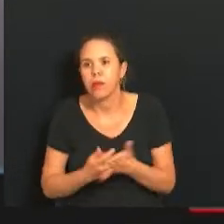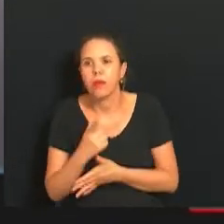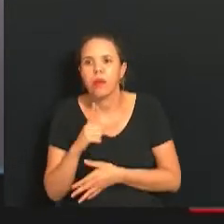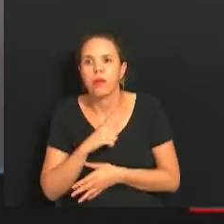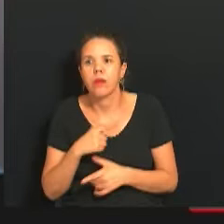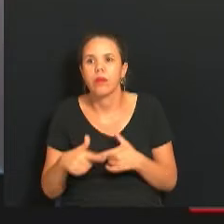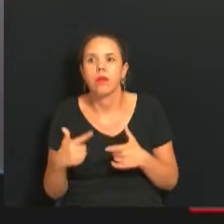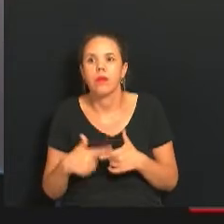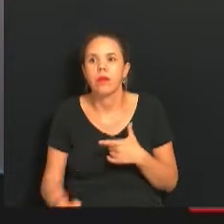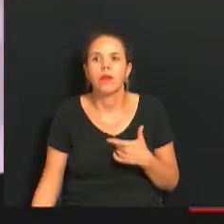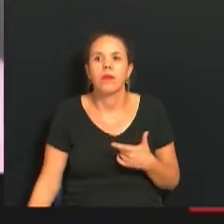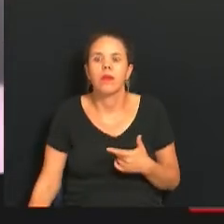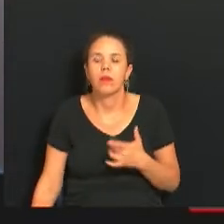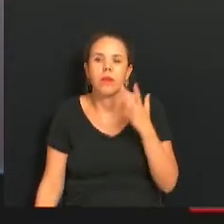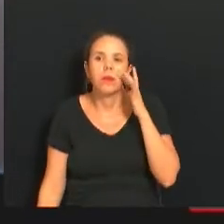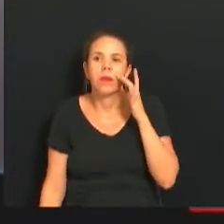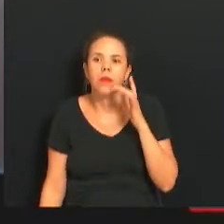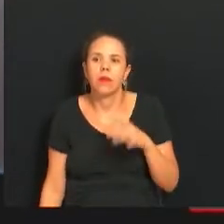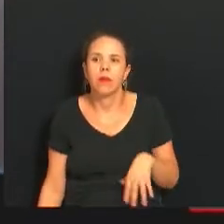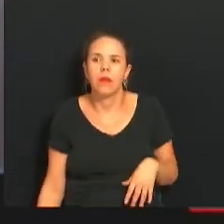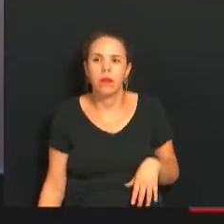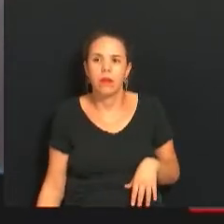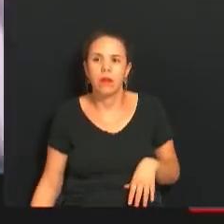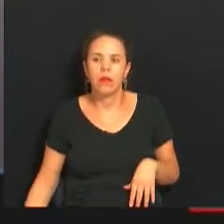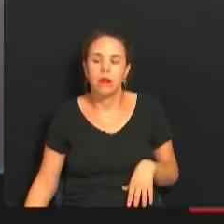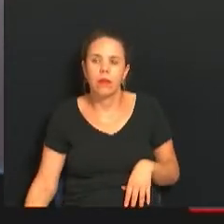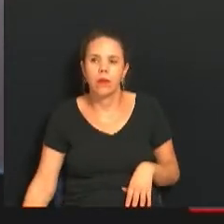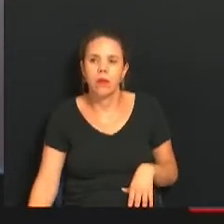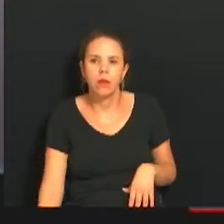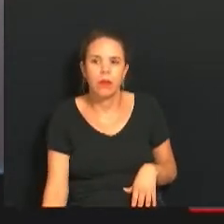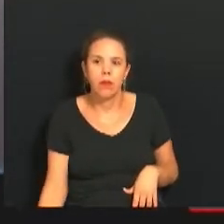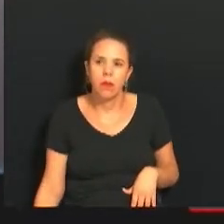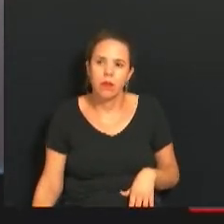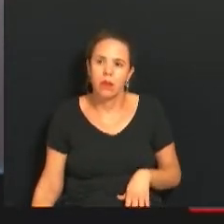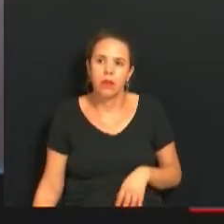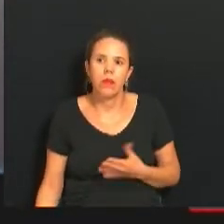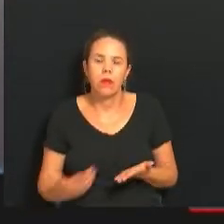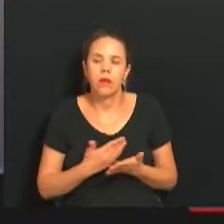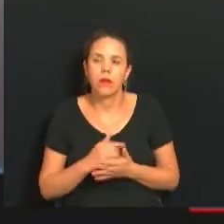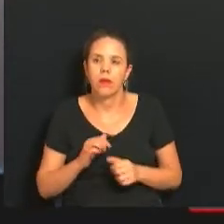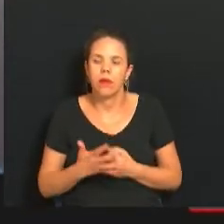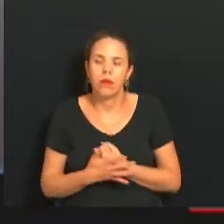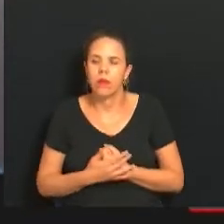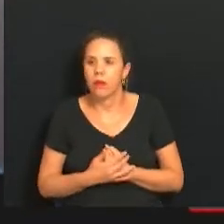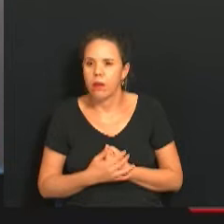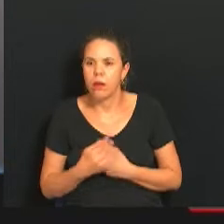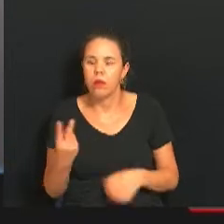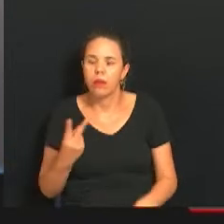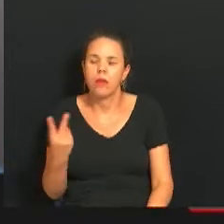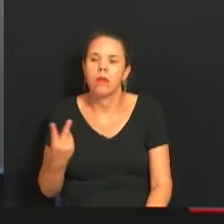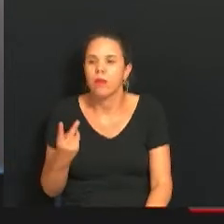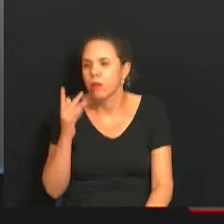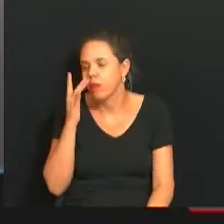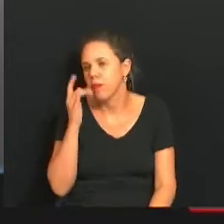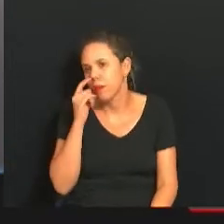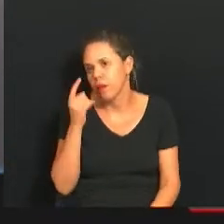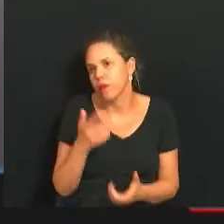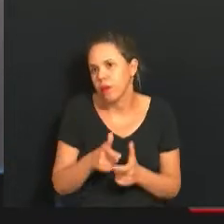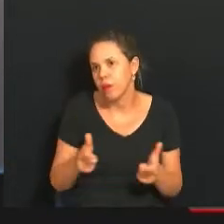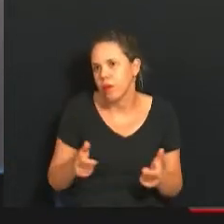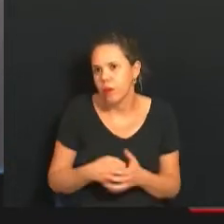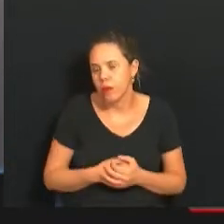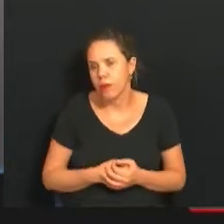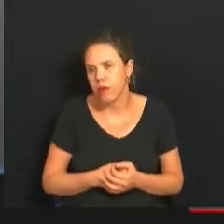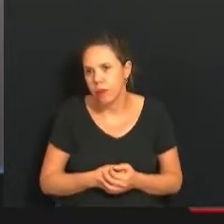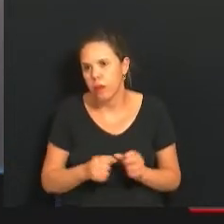problema, porque o ouro ele ele é uma commodity que desde a pandemia tem se valorizado grandemente, né? E ele